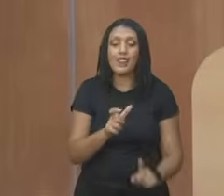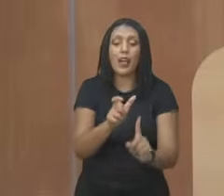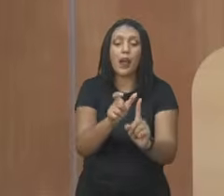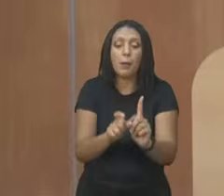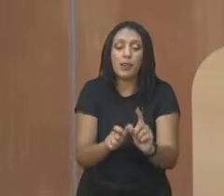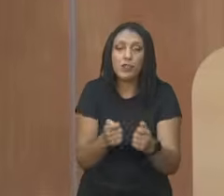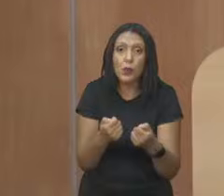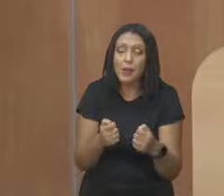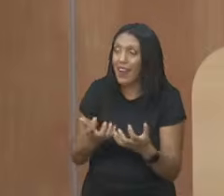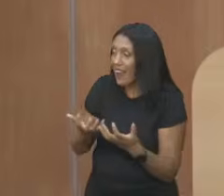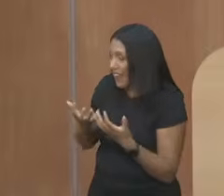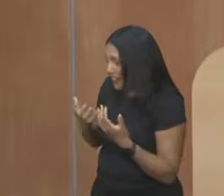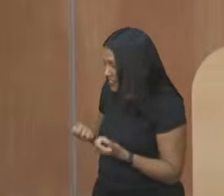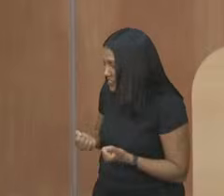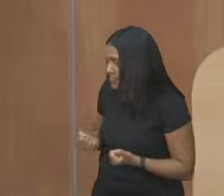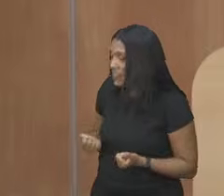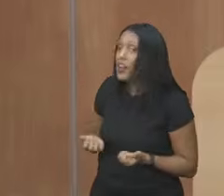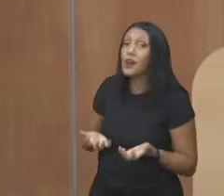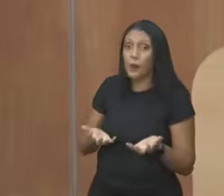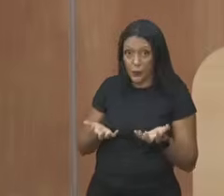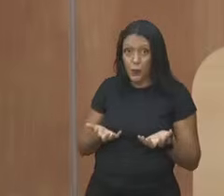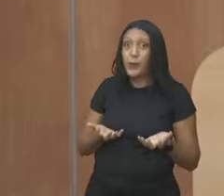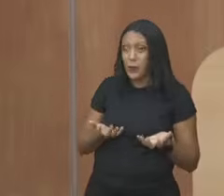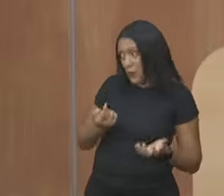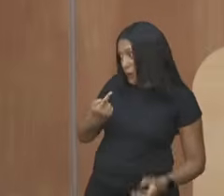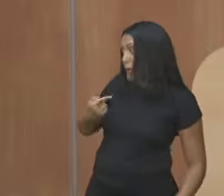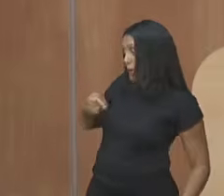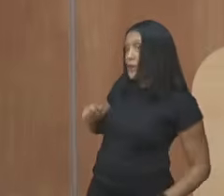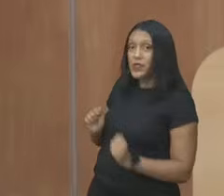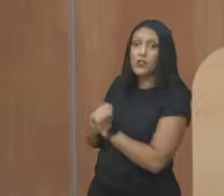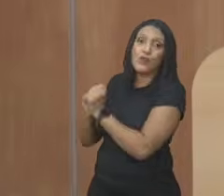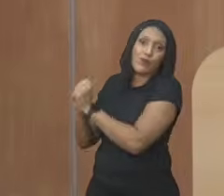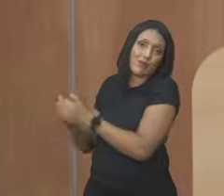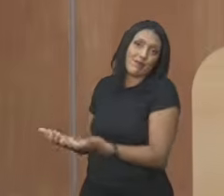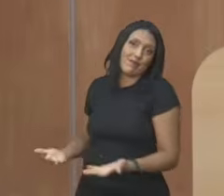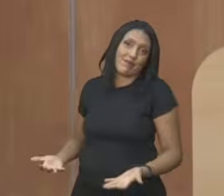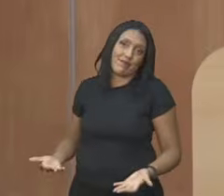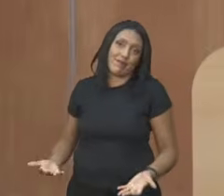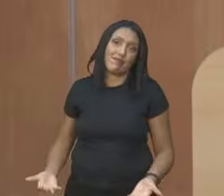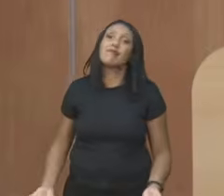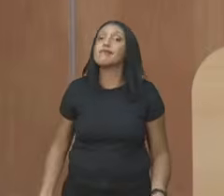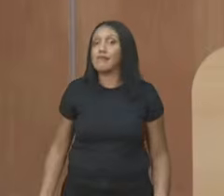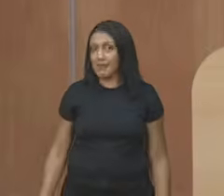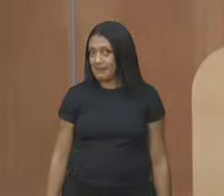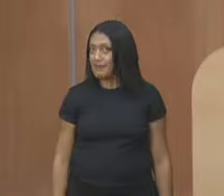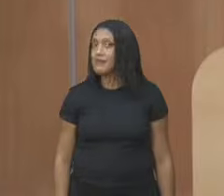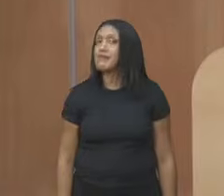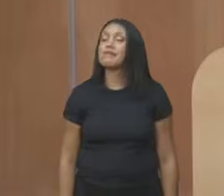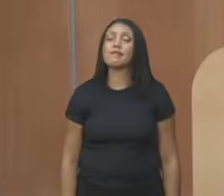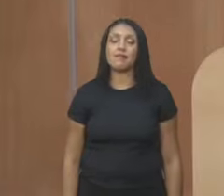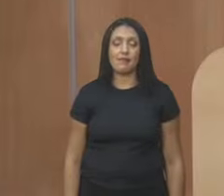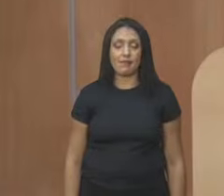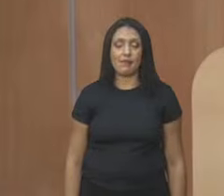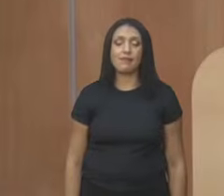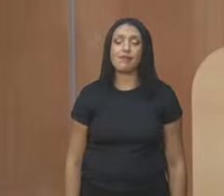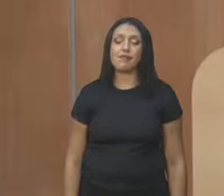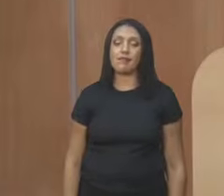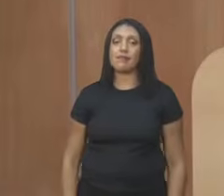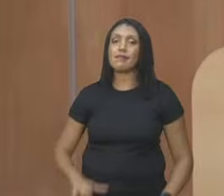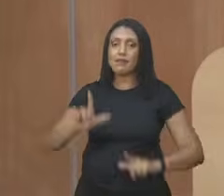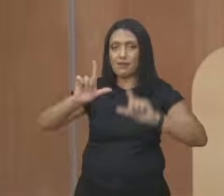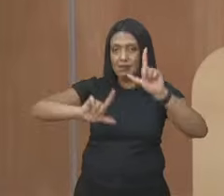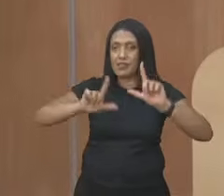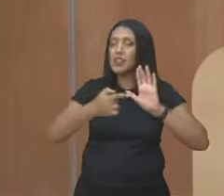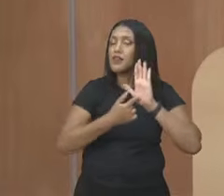pode perder. Sair até na Record na parte da tarde, porque ele pegou, levou